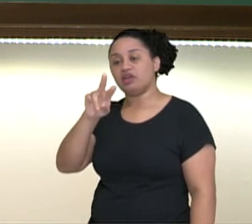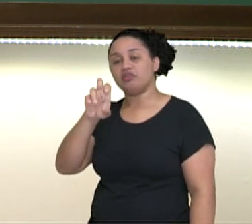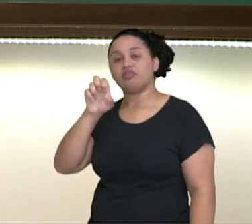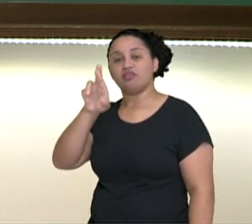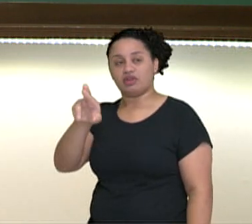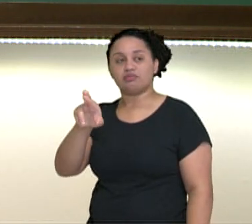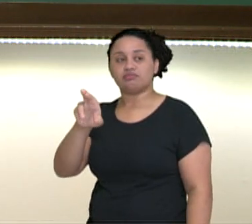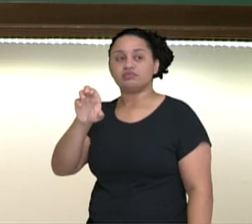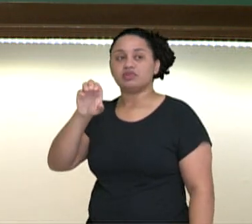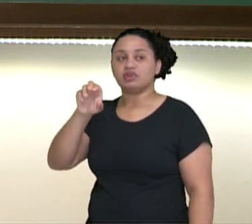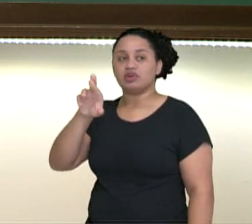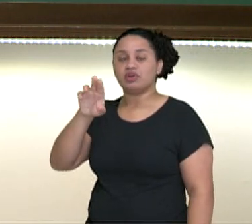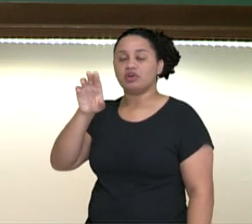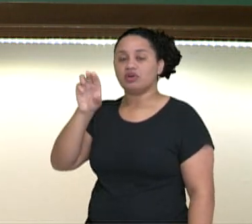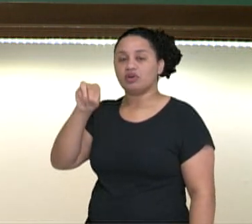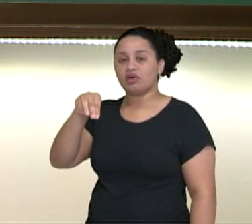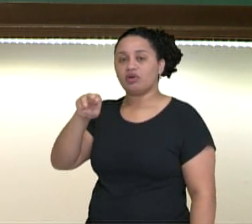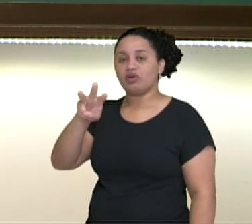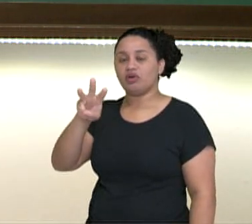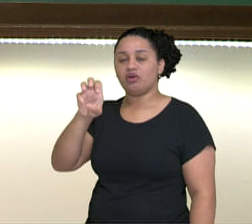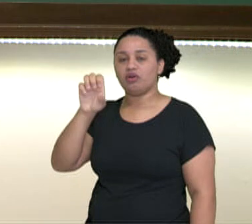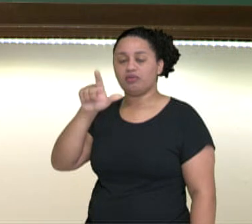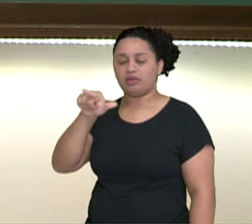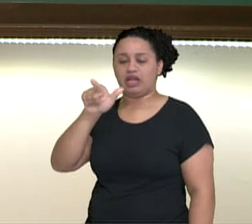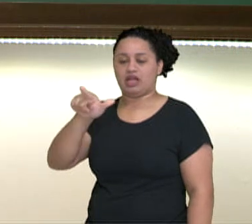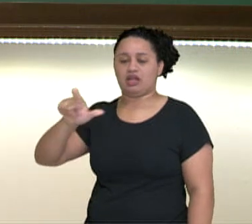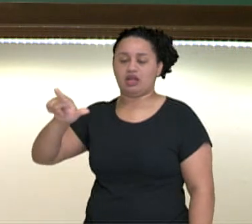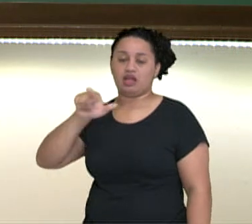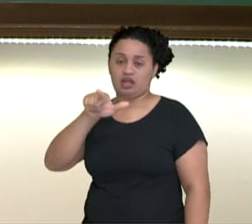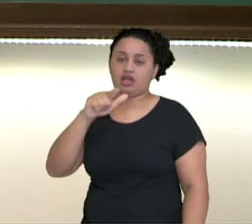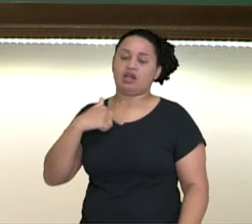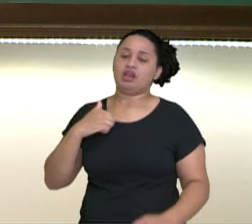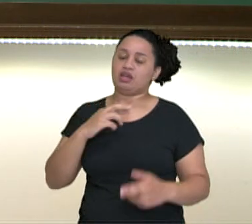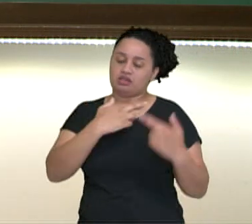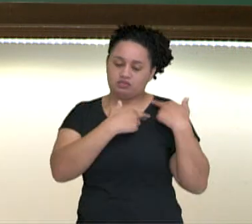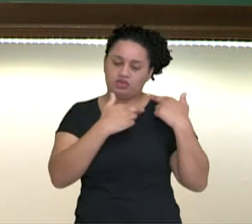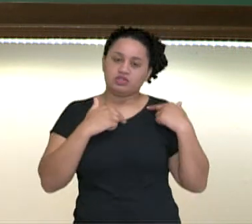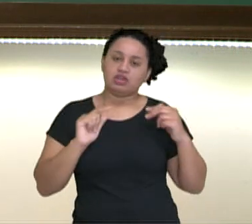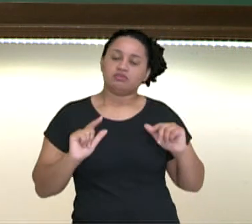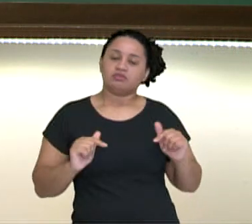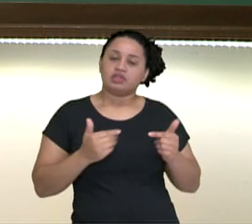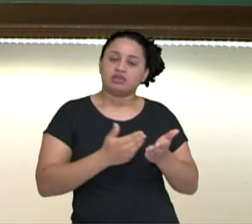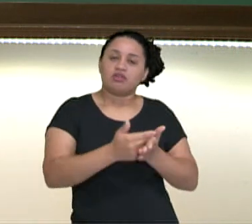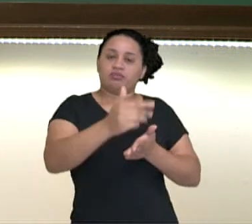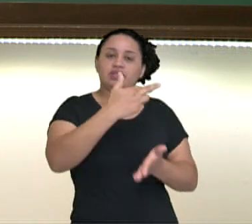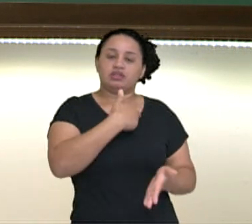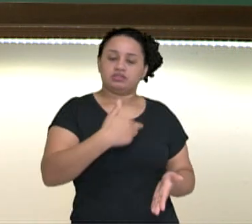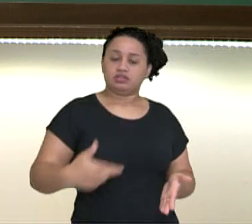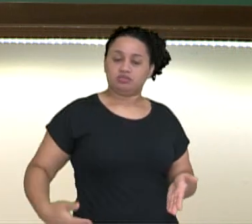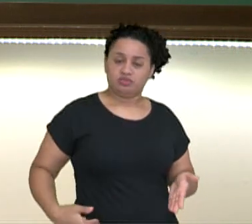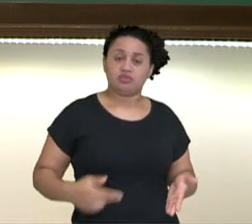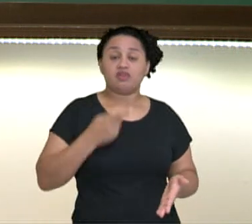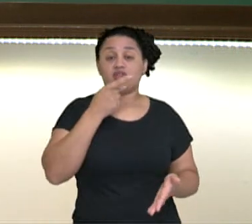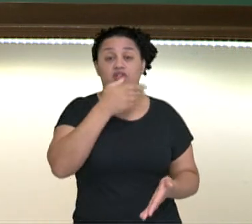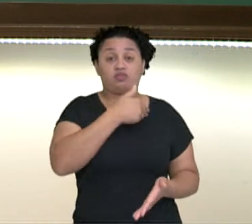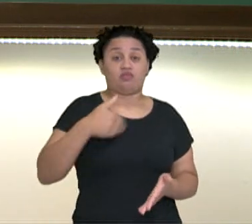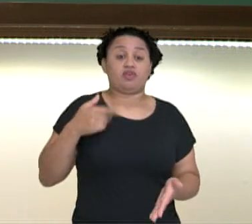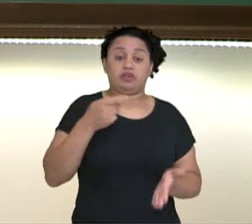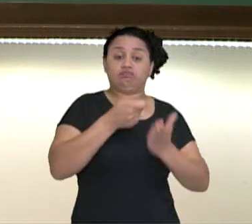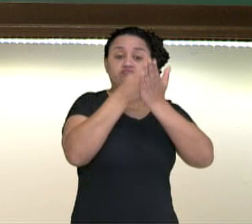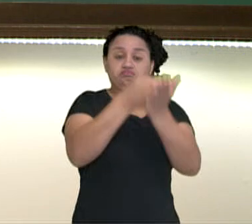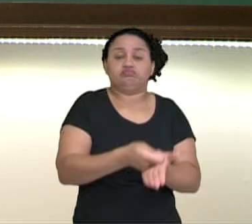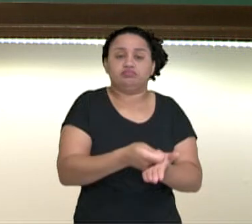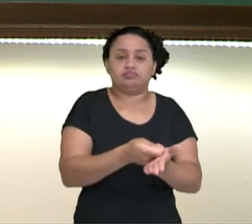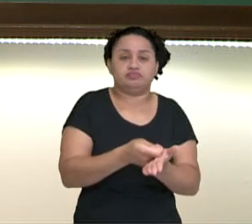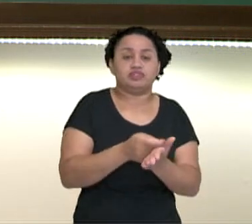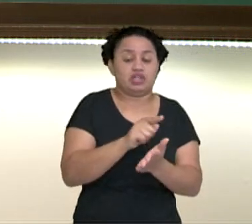pela implantação de uma república, tem gente que dizia que ele teve até um governo bastante ditatorial, e após a morte